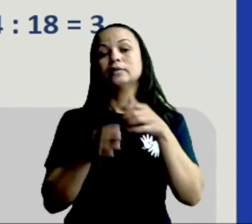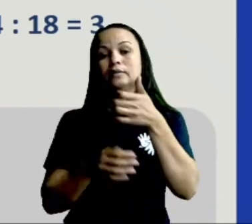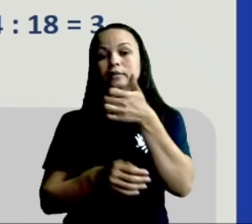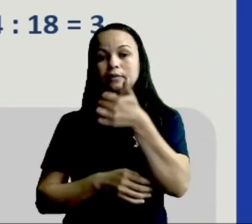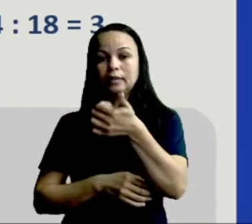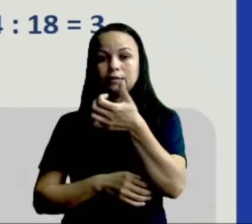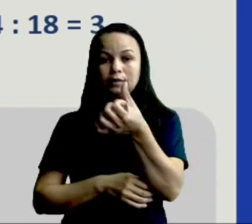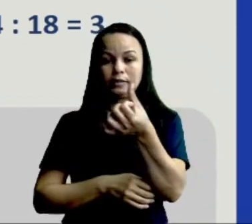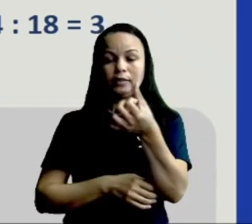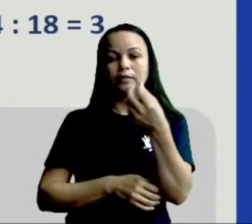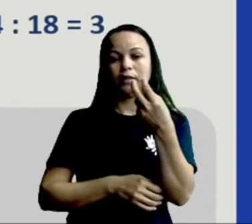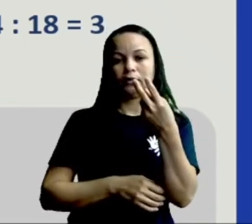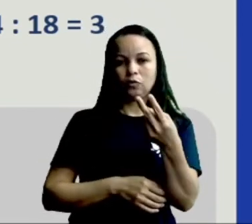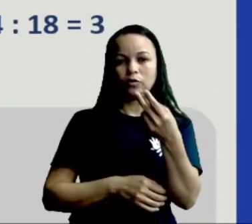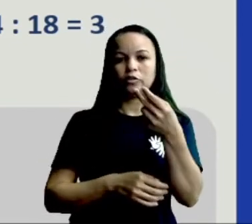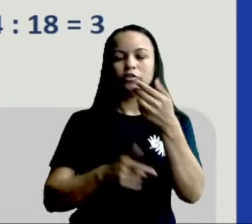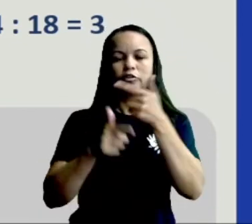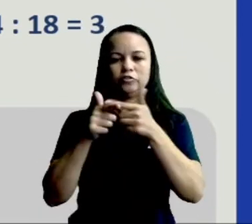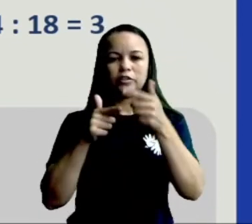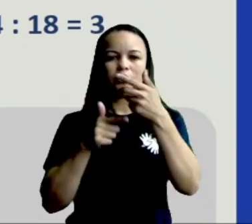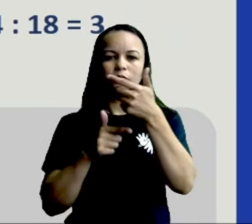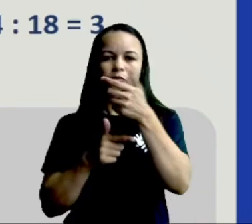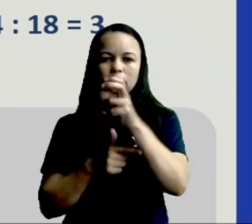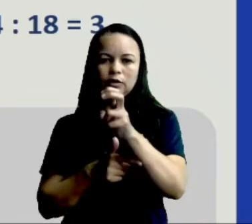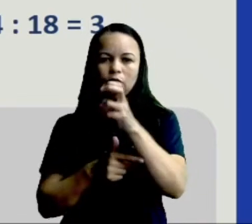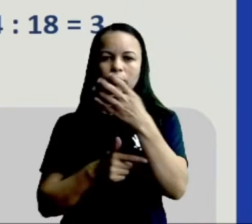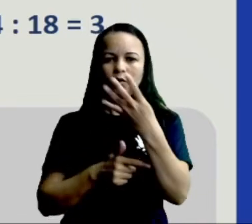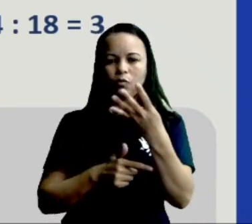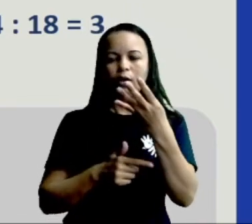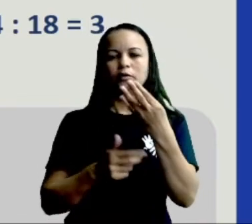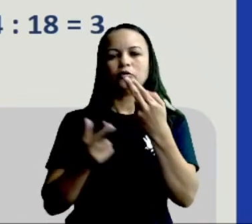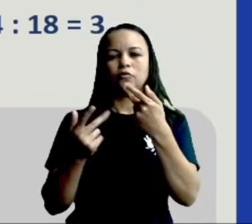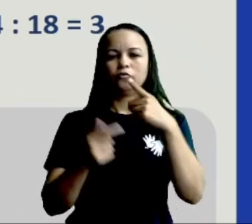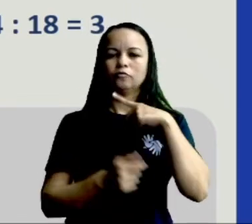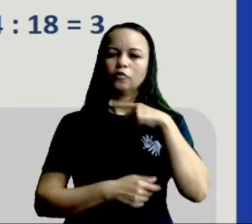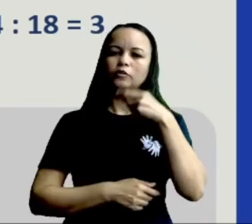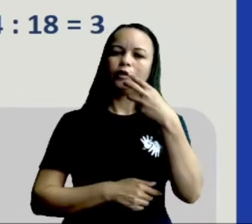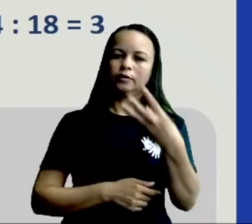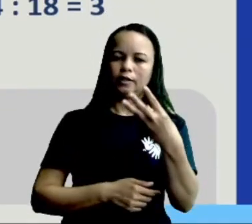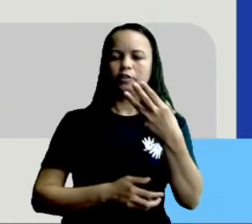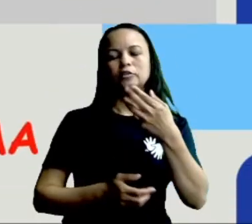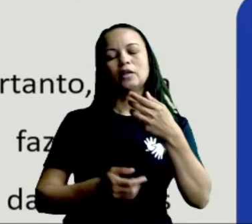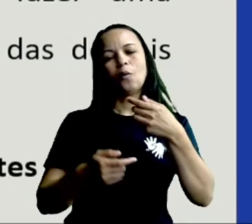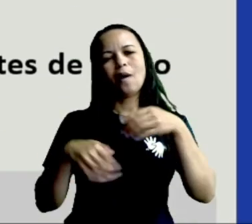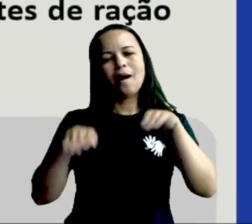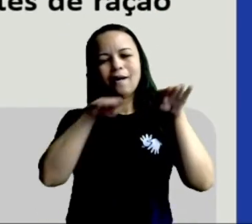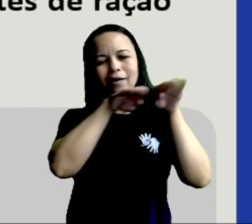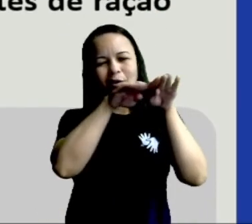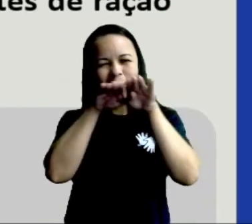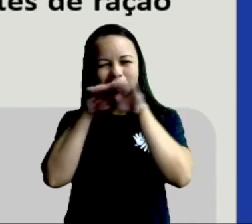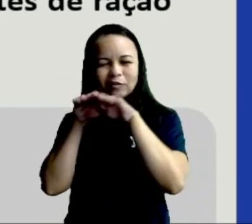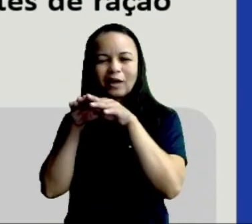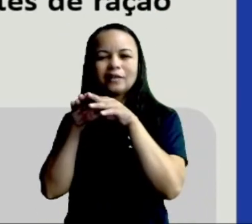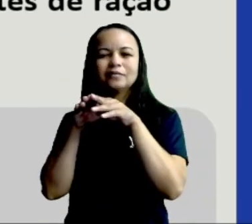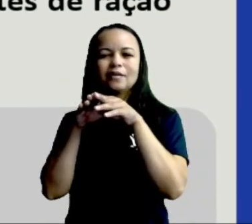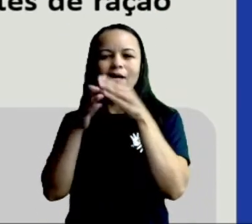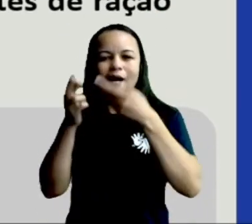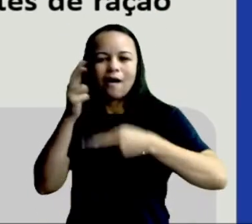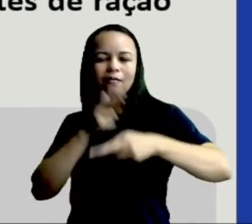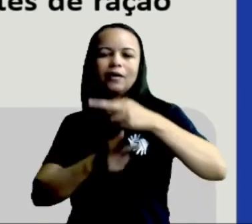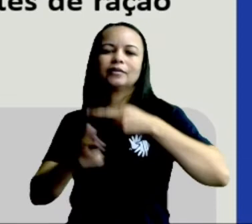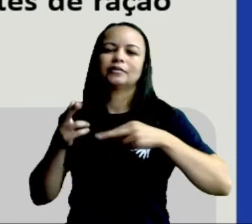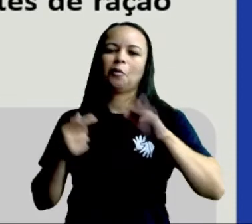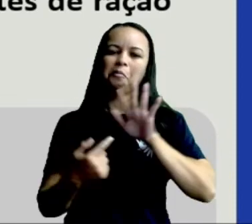por 54, eu vou ter 3, tá? Então, a gente faz essa mesma relação, tá? Para